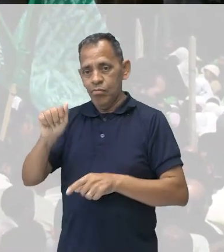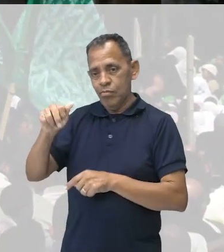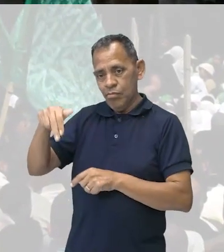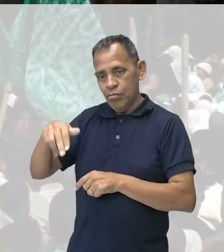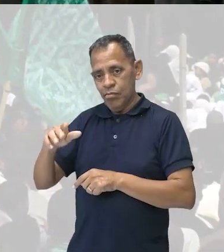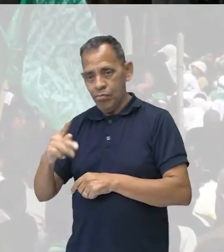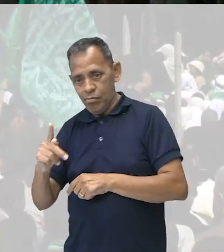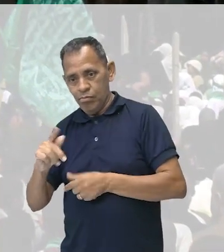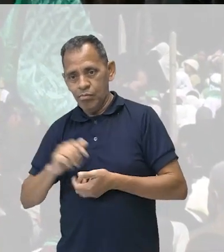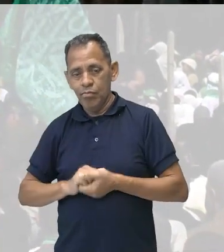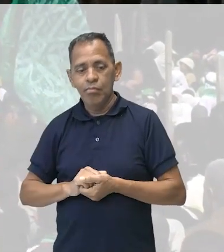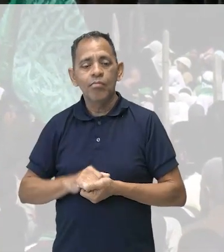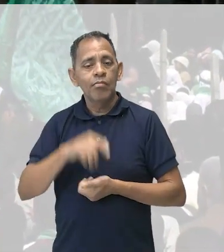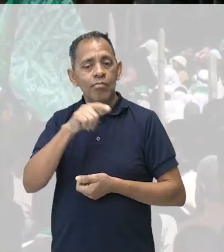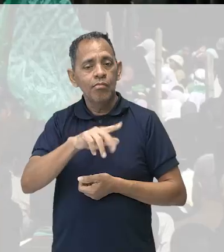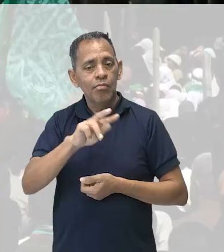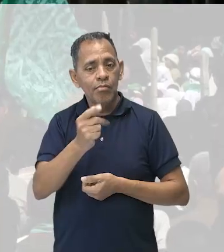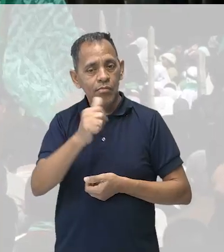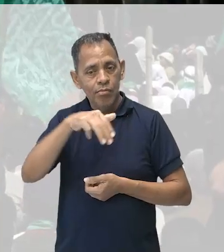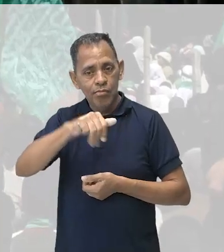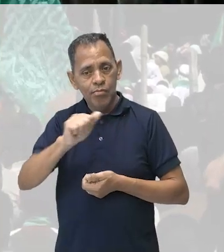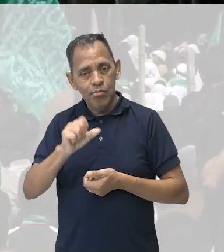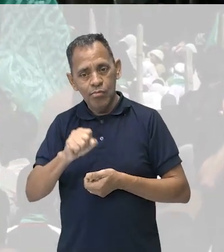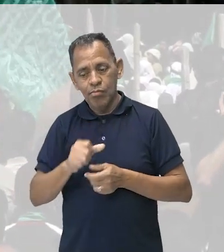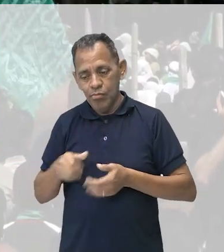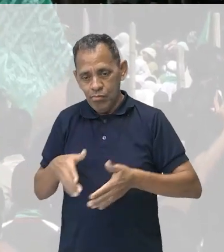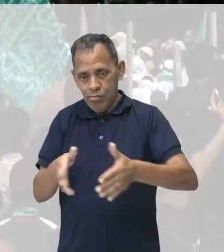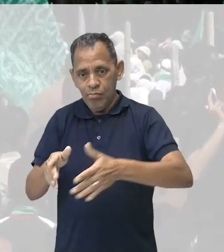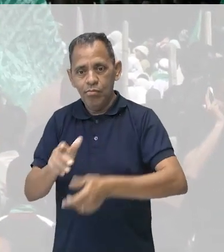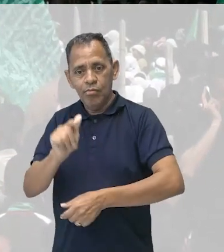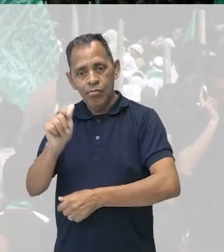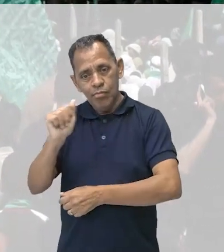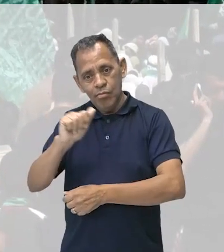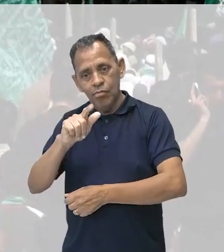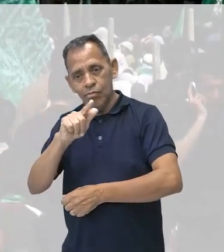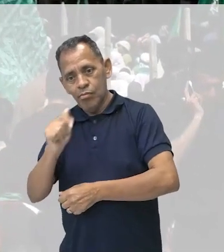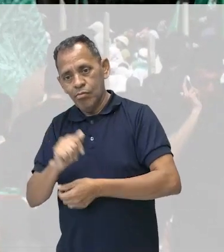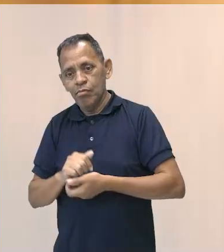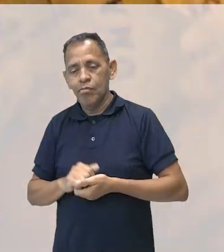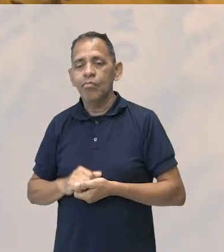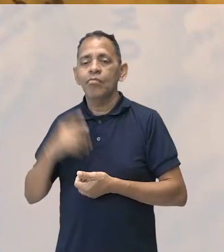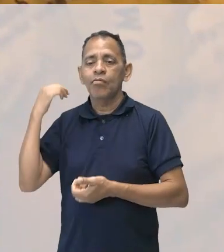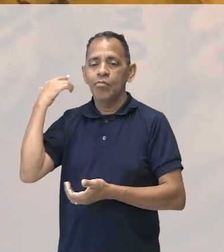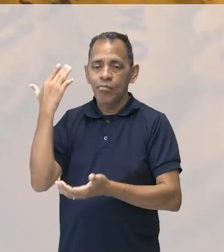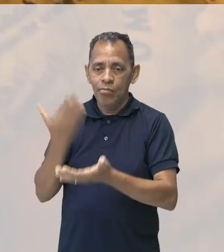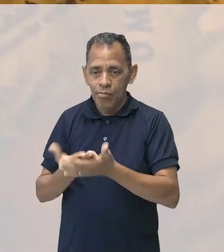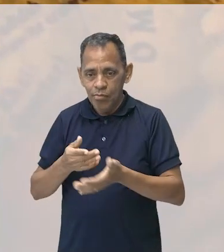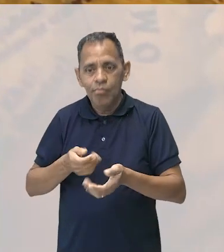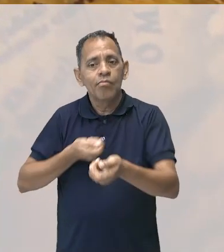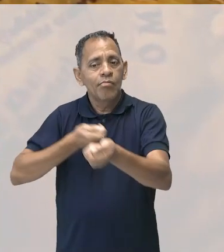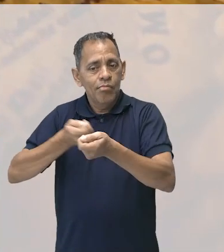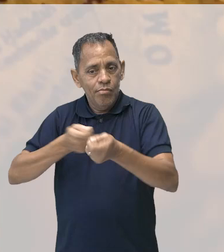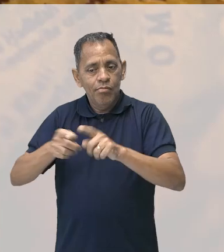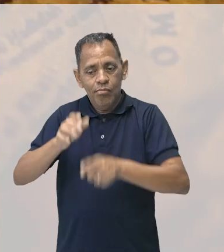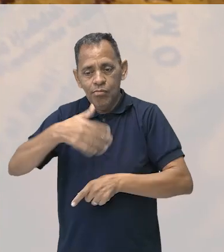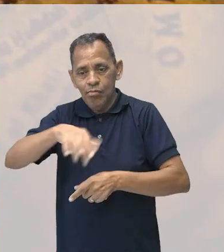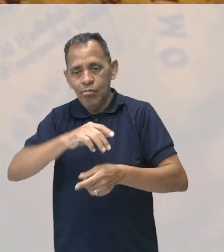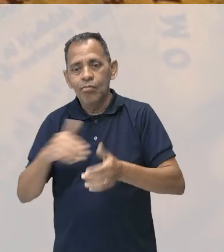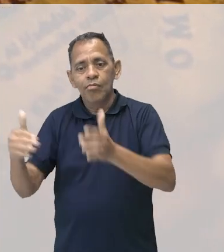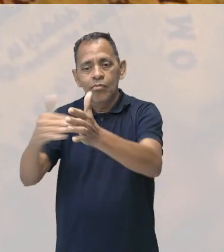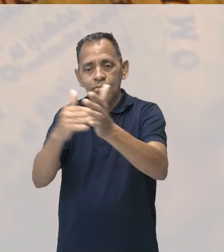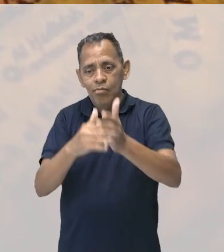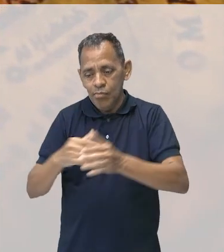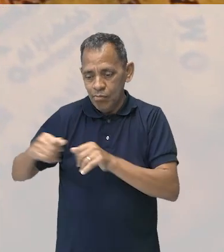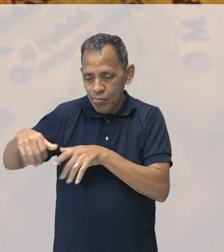Hamas emergiu vitorioso na faixa de Gaza e, desde então, mantém o controle na região, apesar de enfrentar um bloqueio